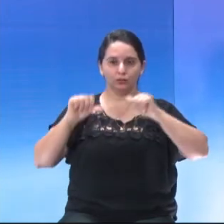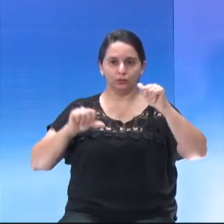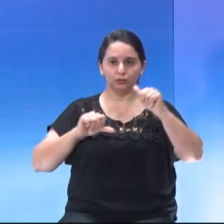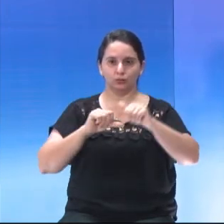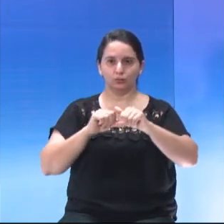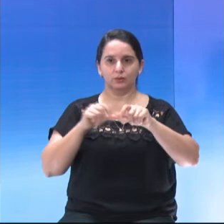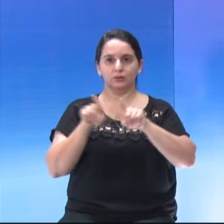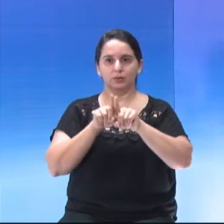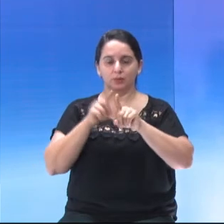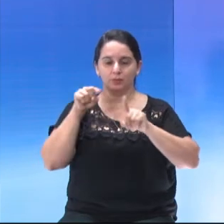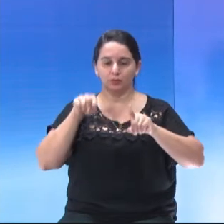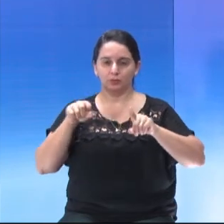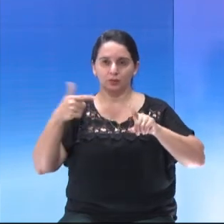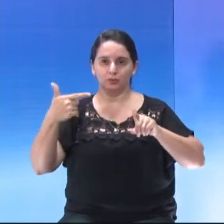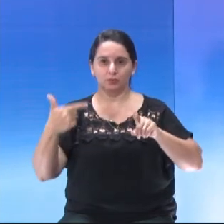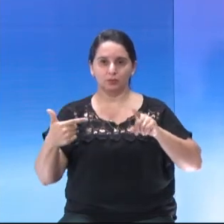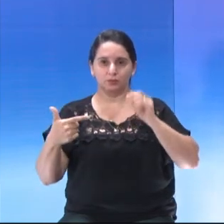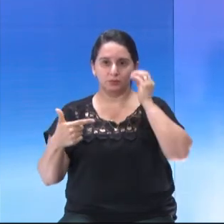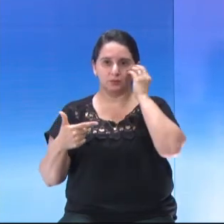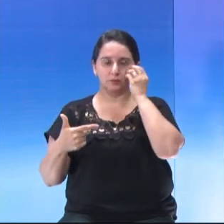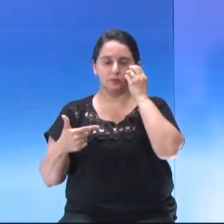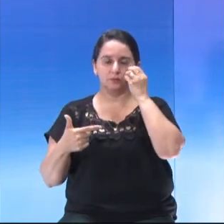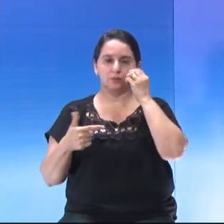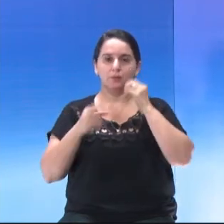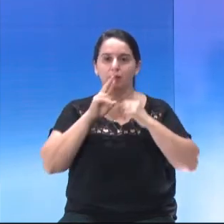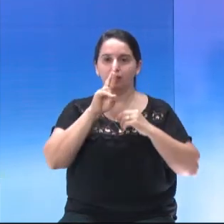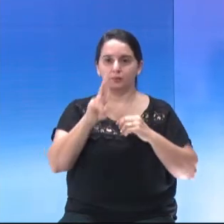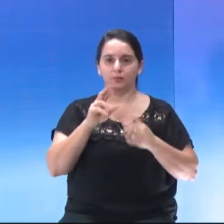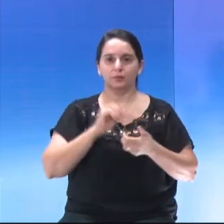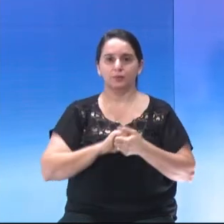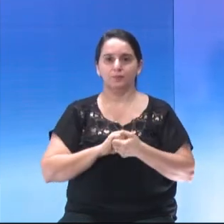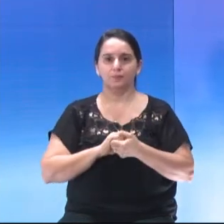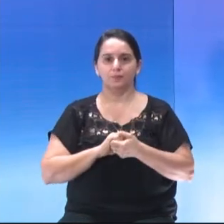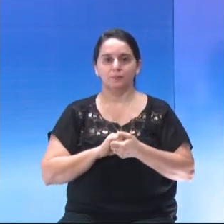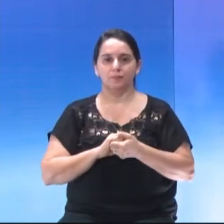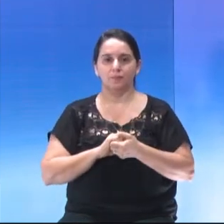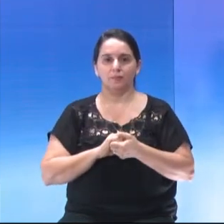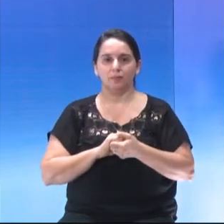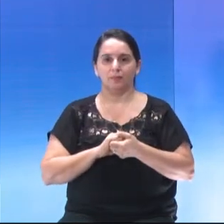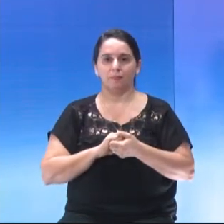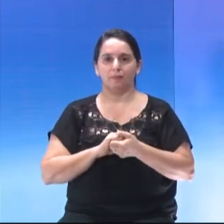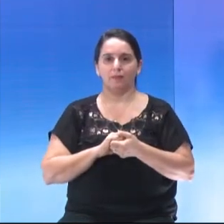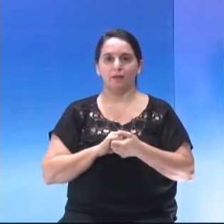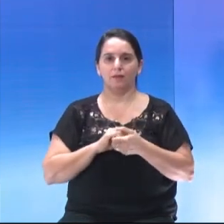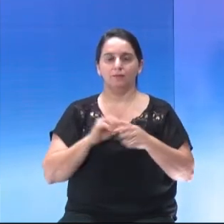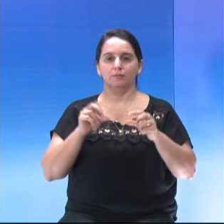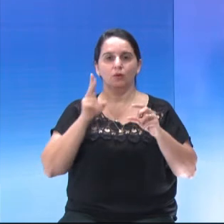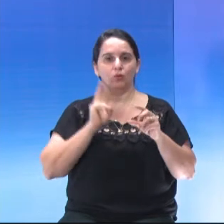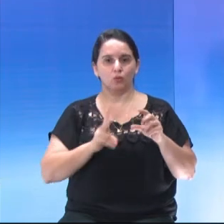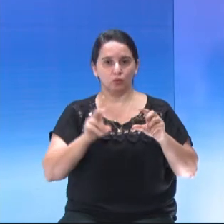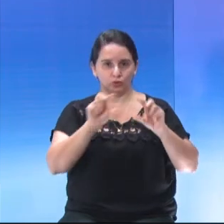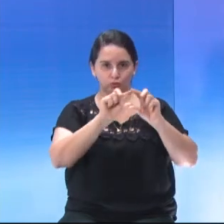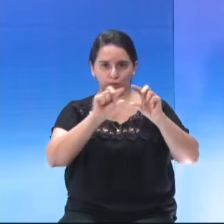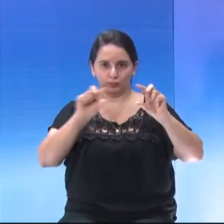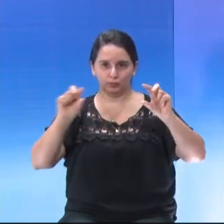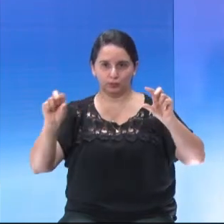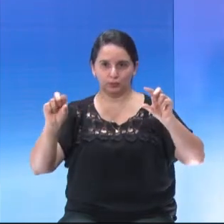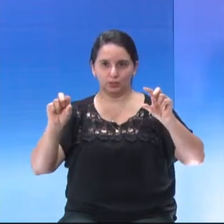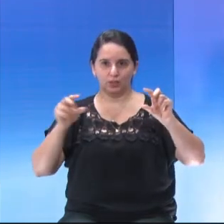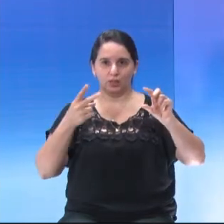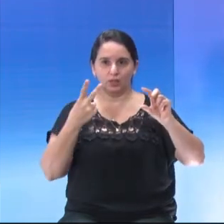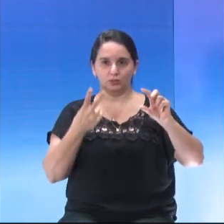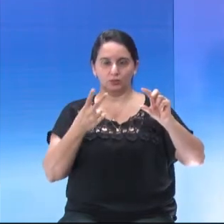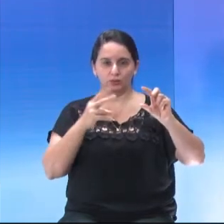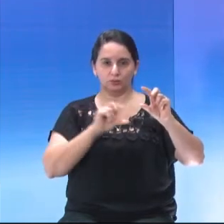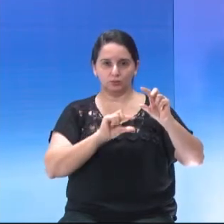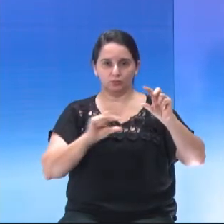inverter e multiplicar por 2. Vamos efetuar essas ações. Equação 1 intermediária mantida, a equação